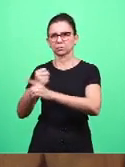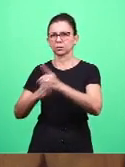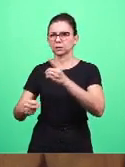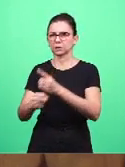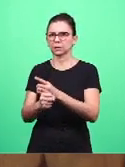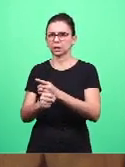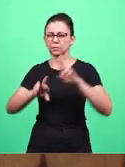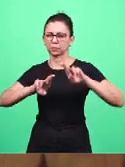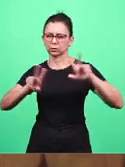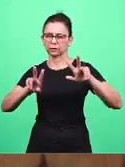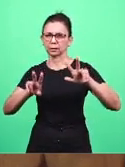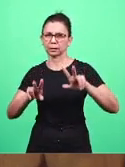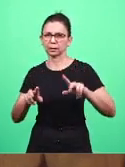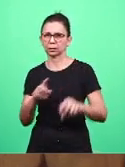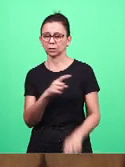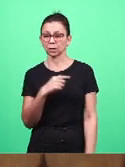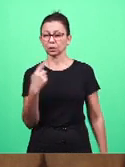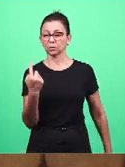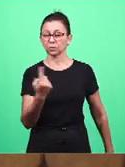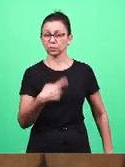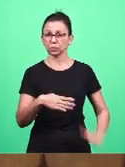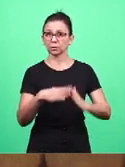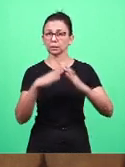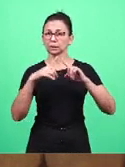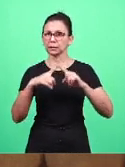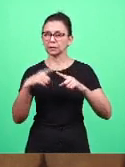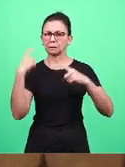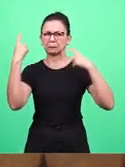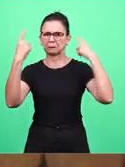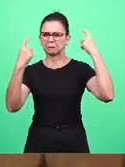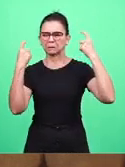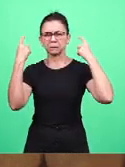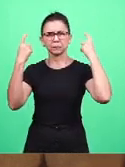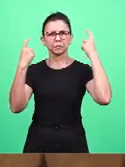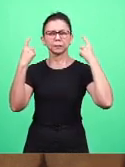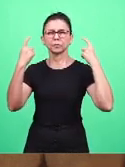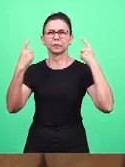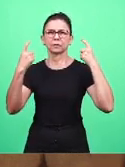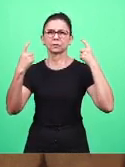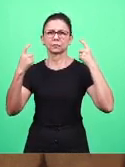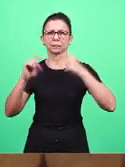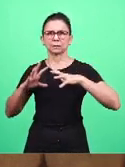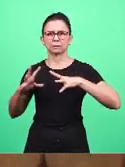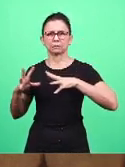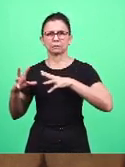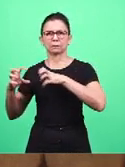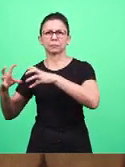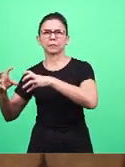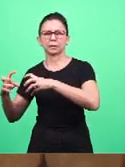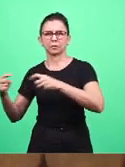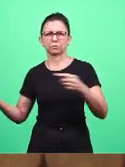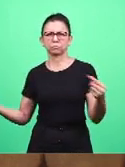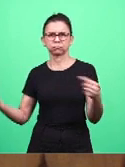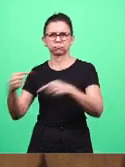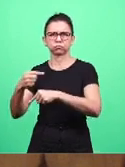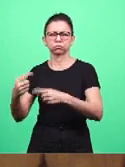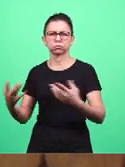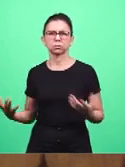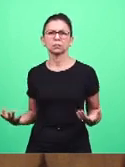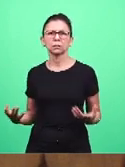Isso continuou até os nossos dias. Israel mantém essa mesma ideia, embora